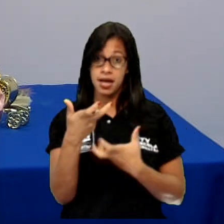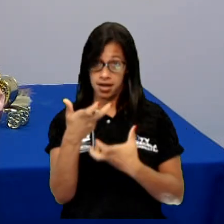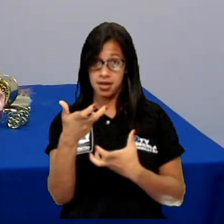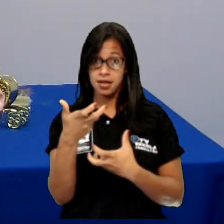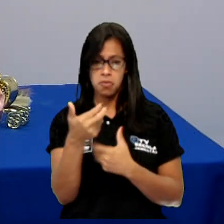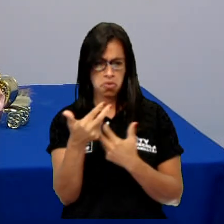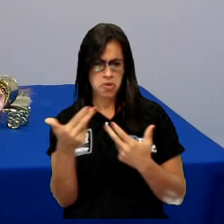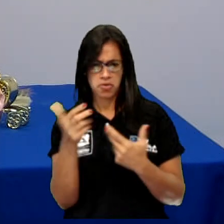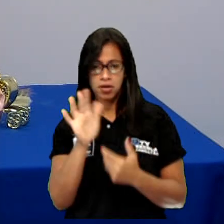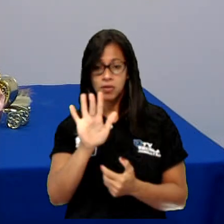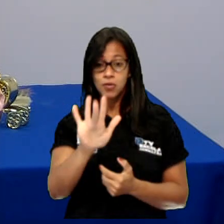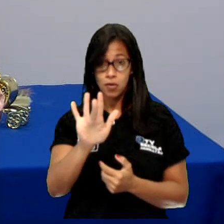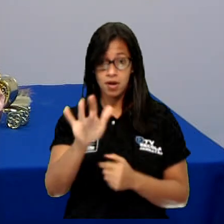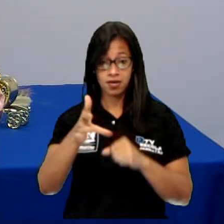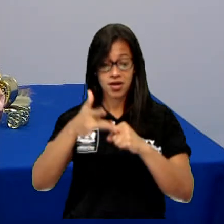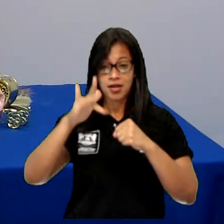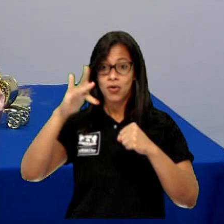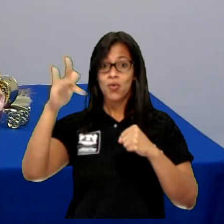se transformasse em ouro.